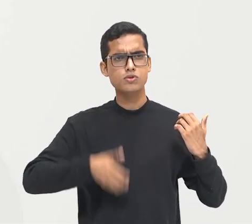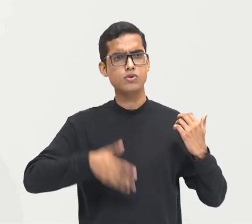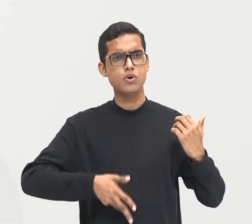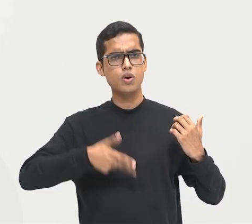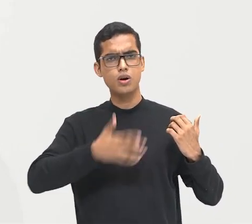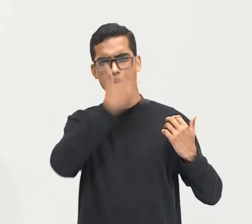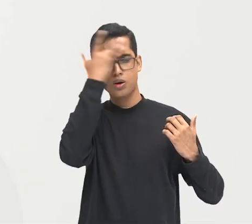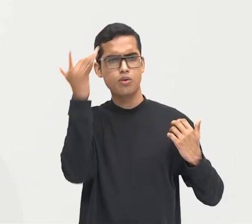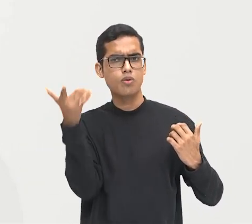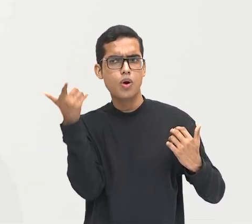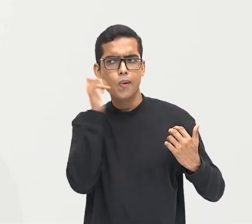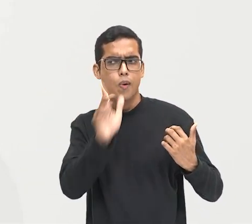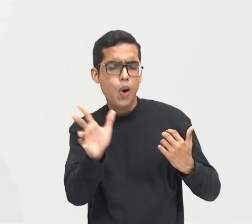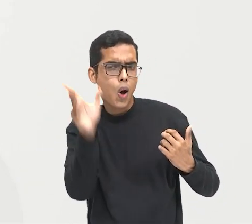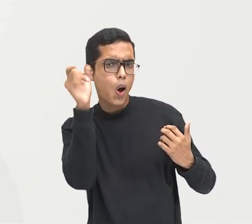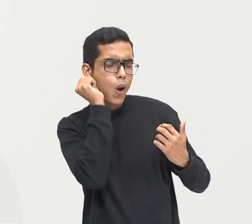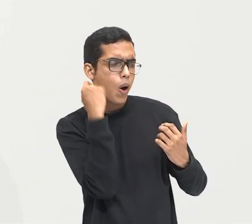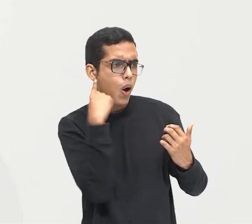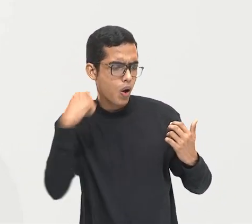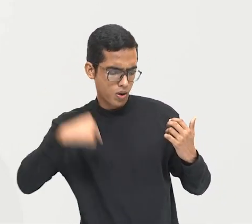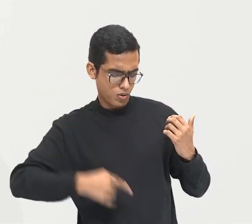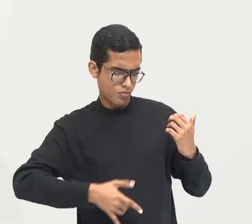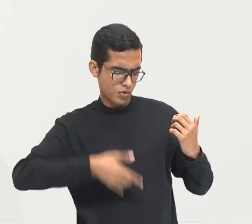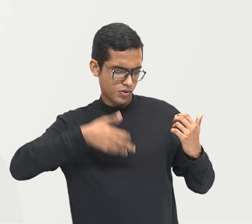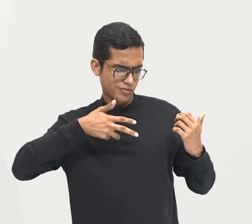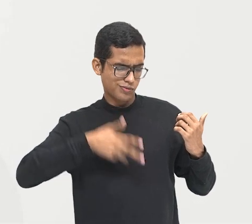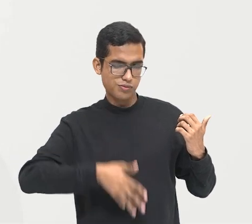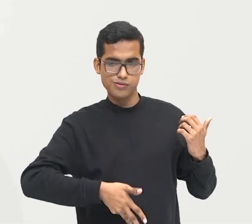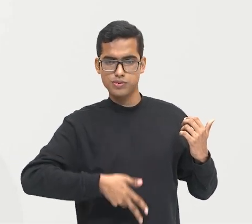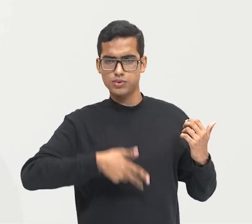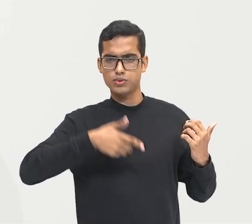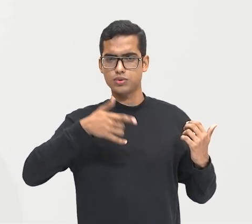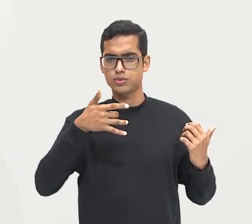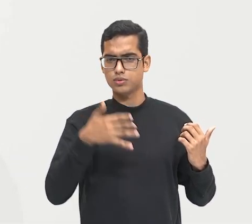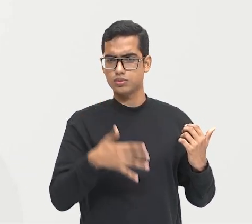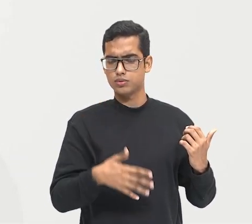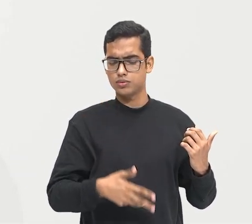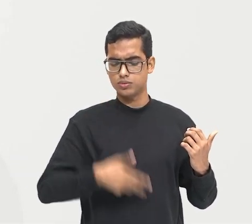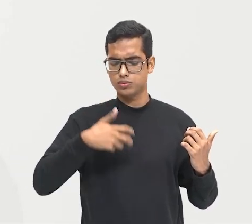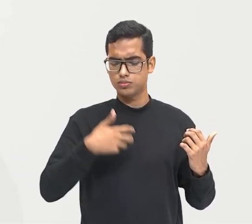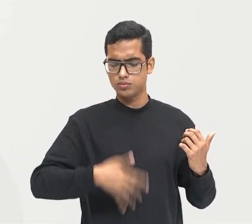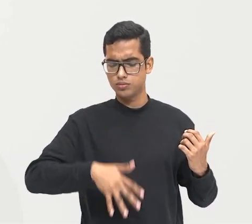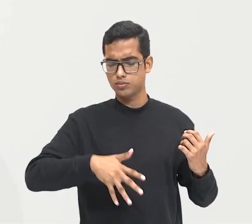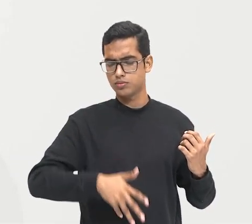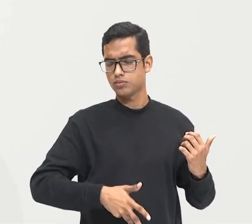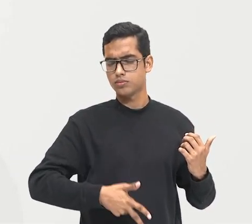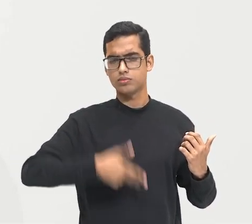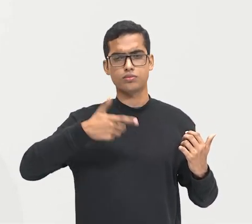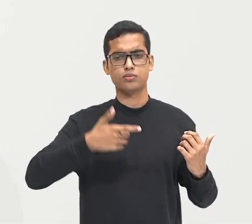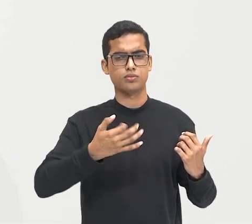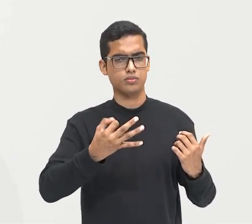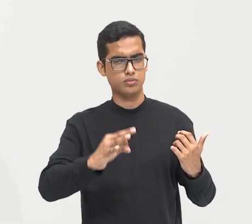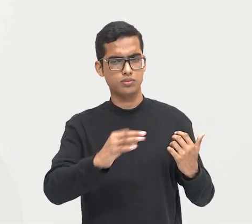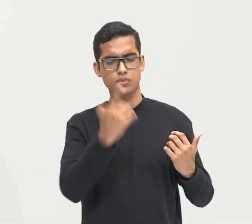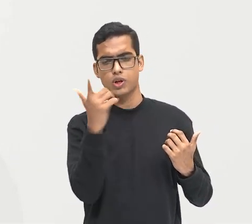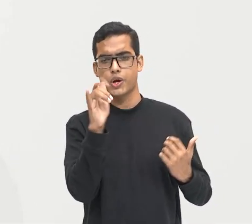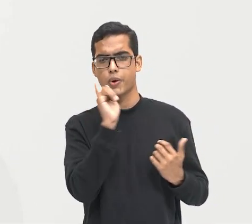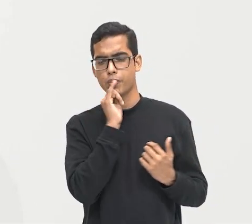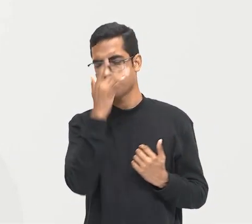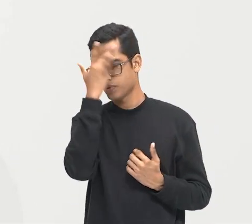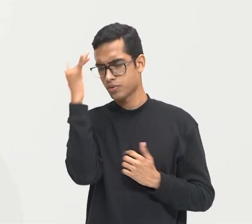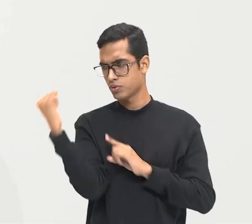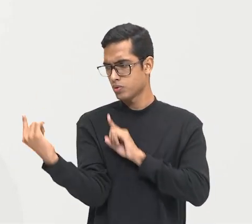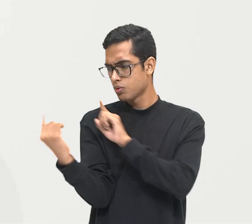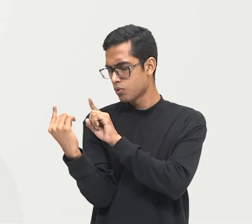ouvir o som, né, que esse violão vai estar emitindo. O outro exemplo que nós temos aqui em cima, ó, nós temos 2